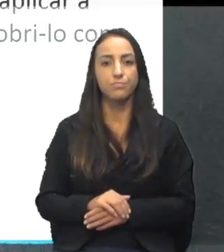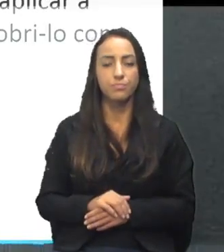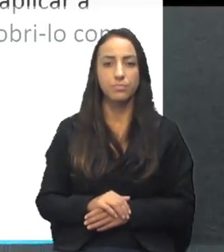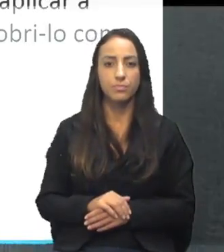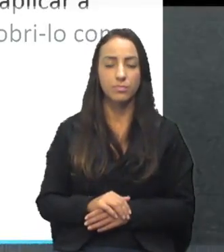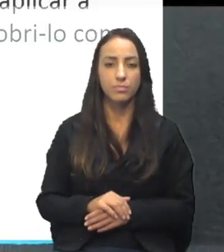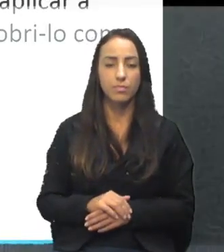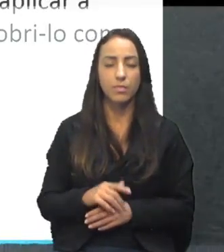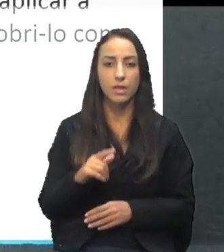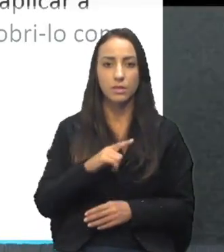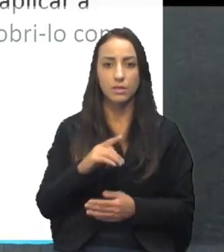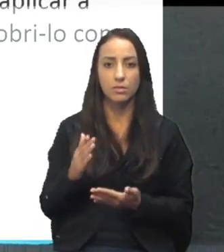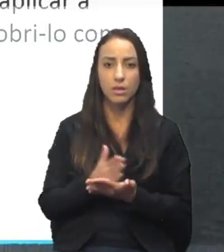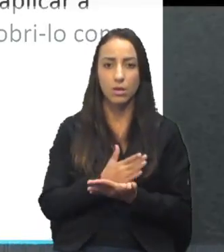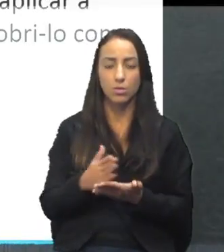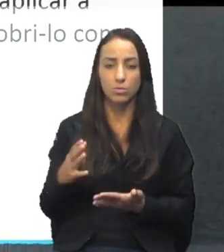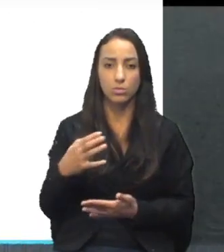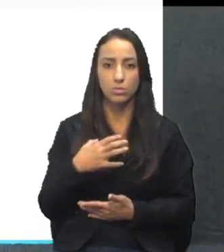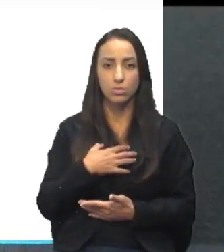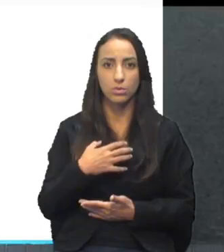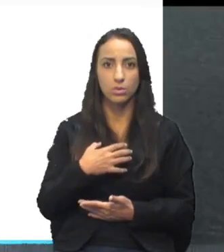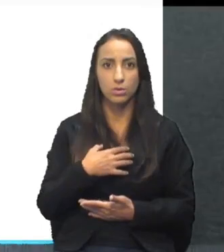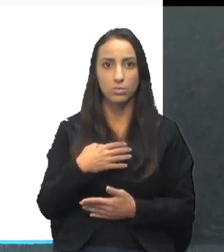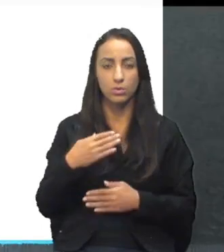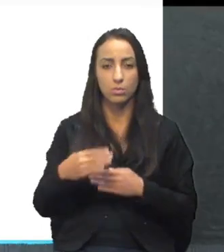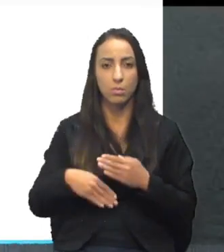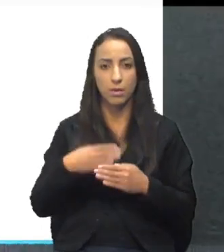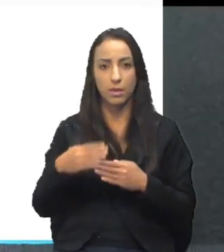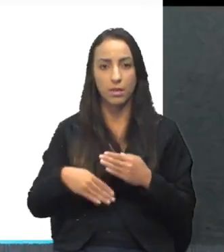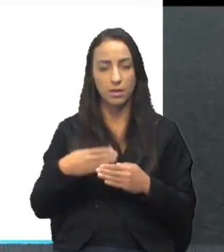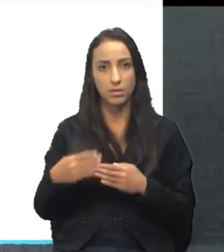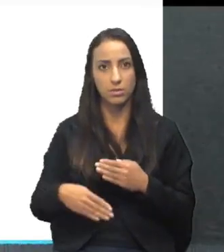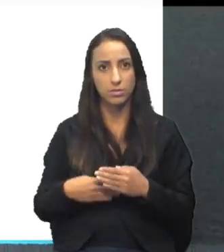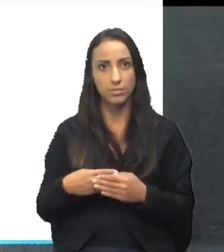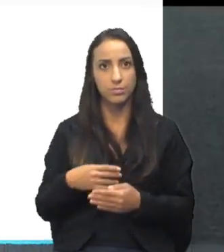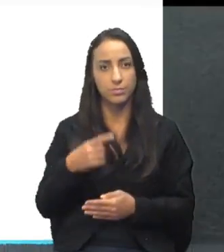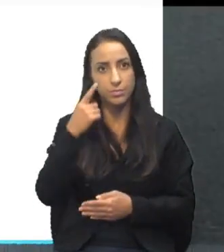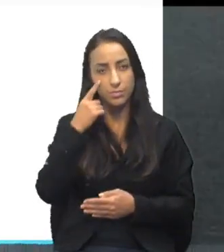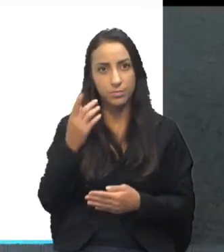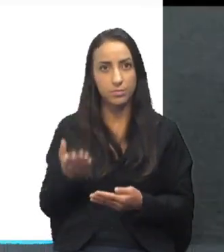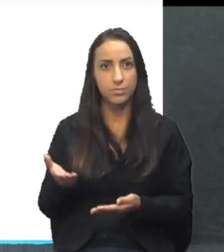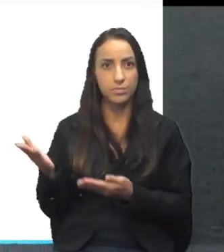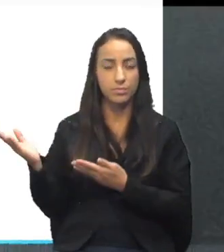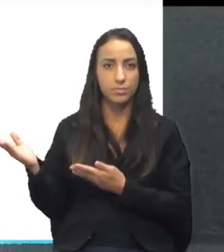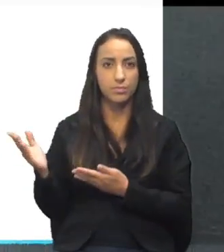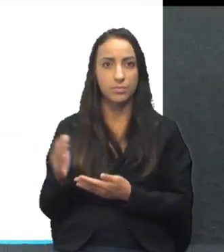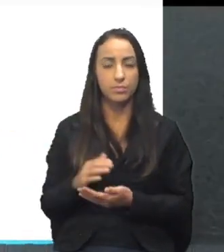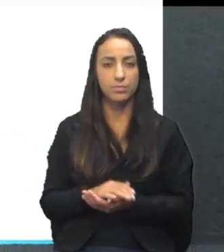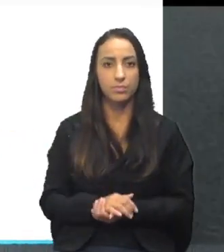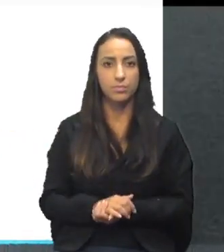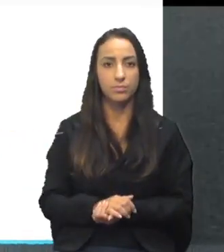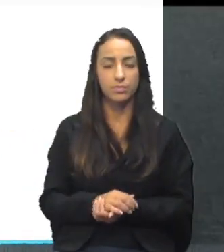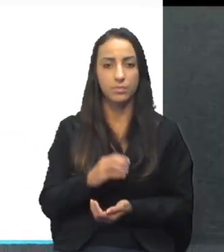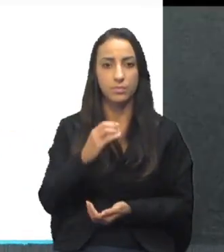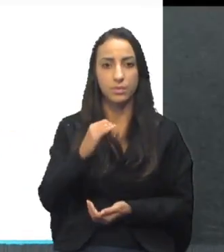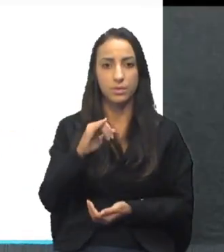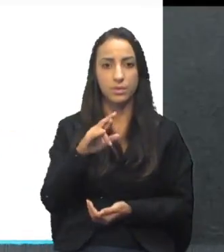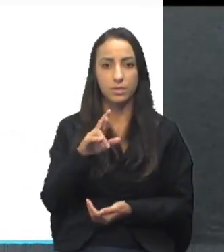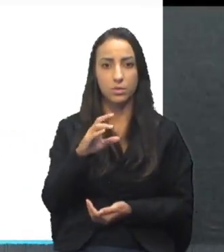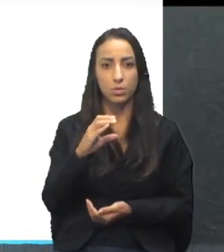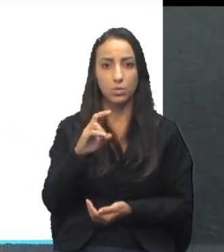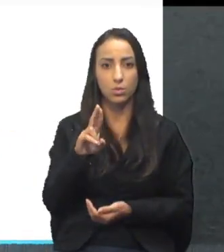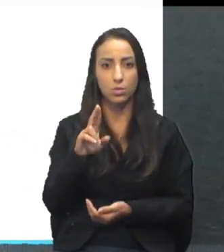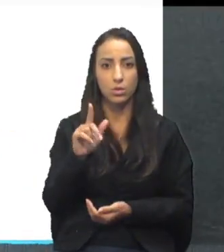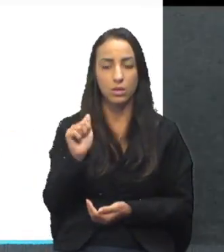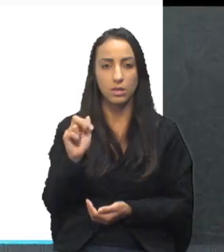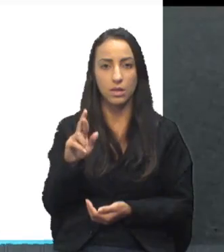temos alguns tipos de bandagem. Dentre elas, nós temos o tipo de bandagem circular,